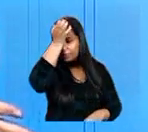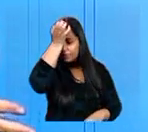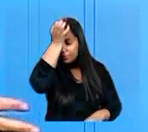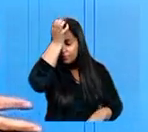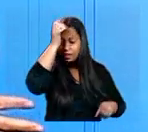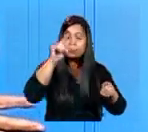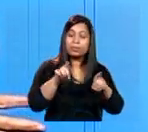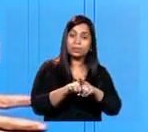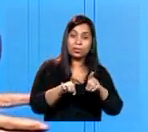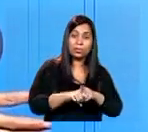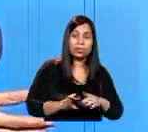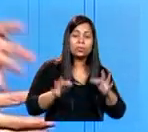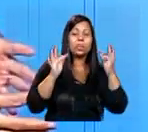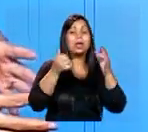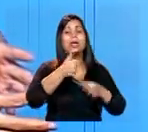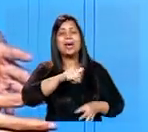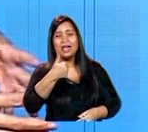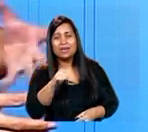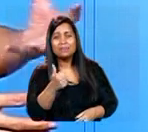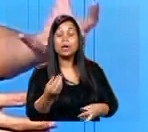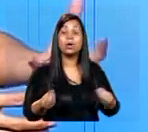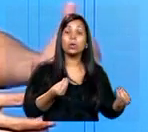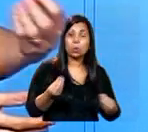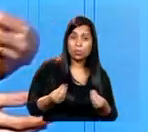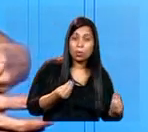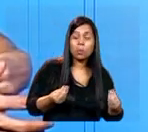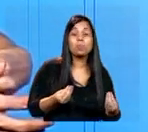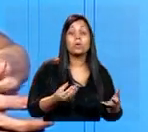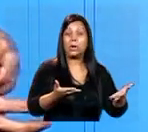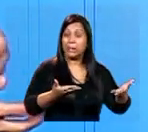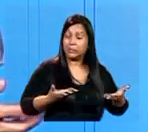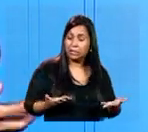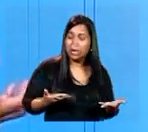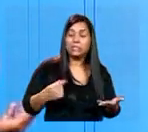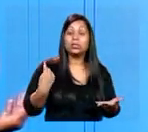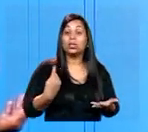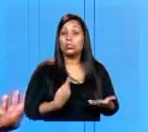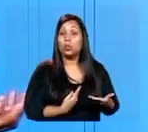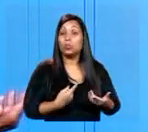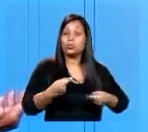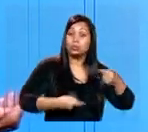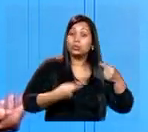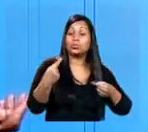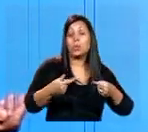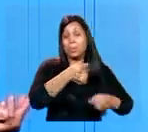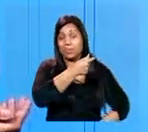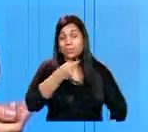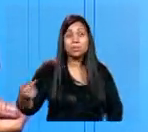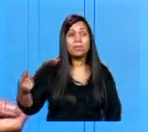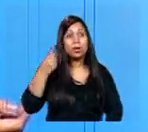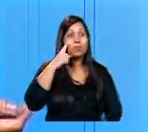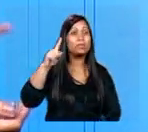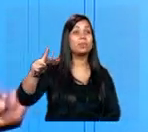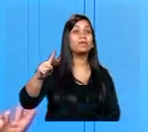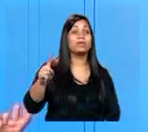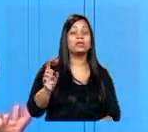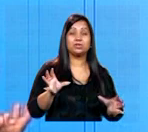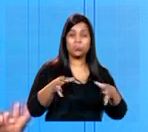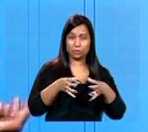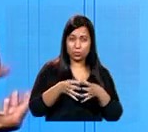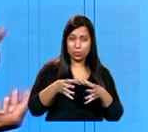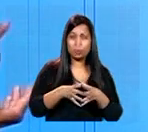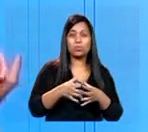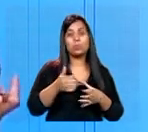enfermeira. Avalia as condições, traz o caso e a gente discute. Uma vez por semana tem a reunião com a equipe